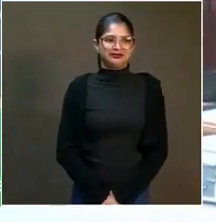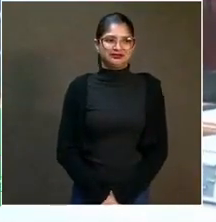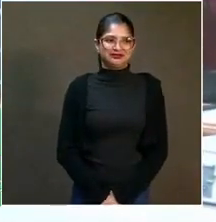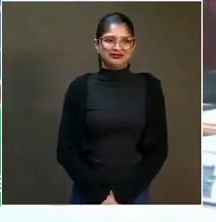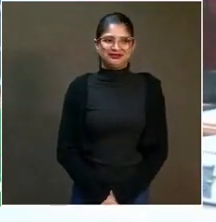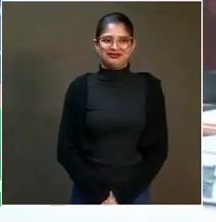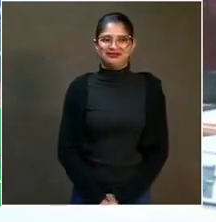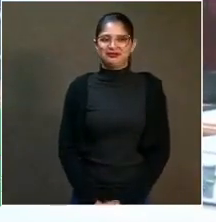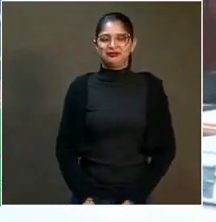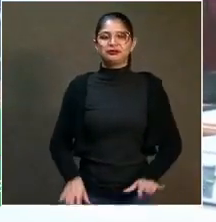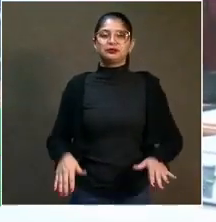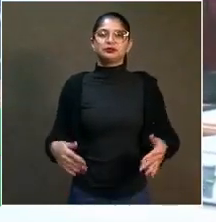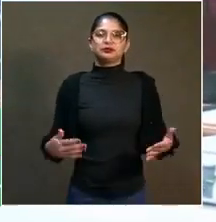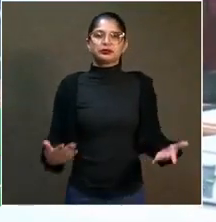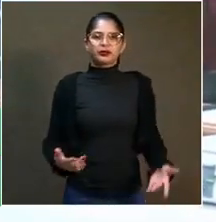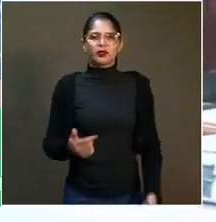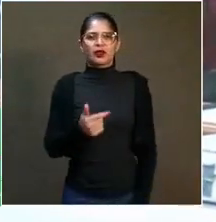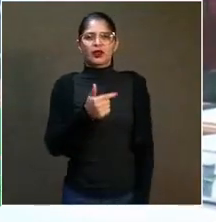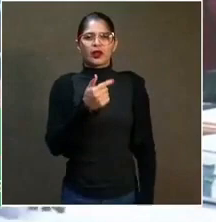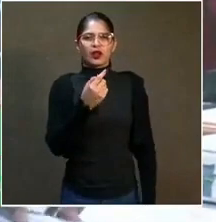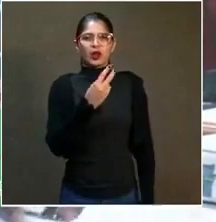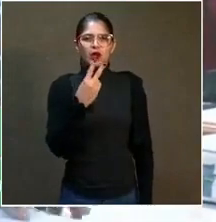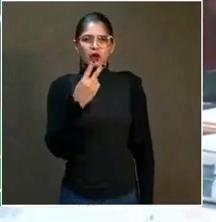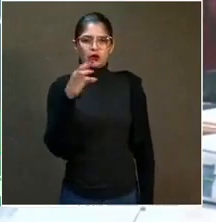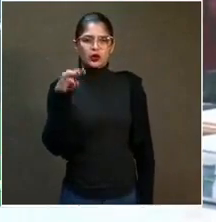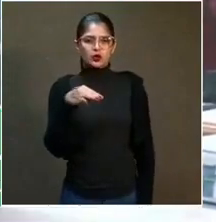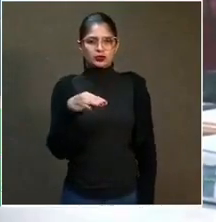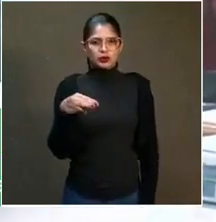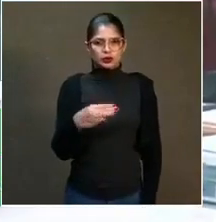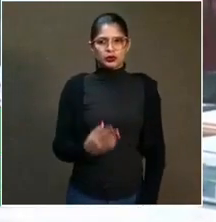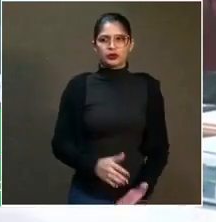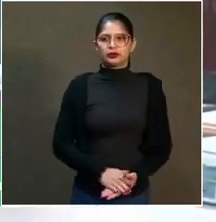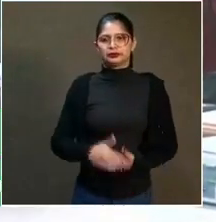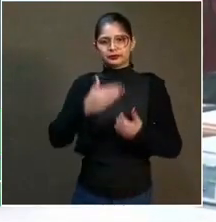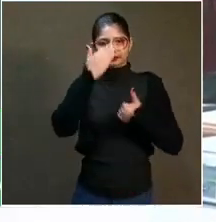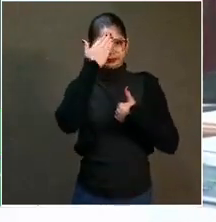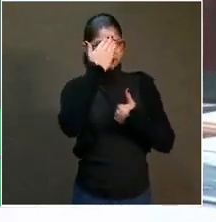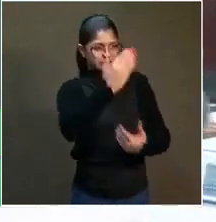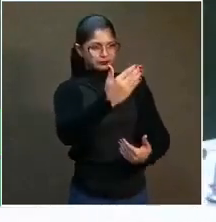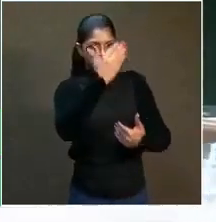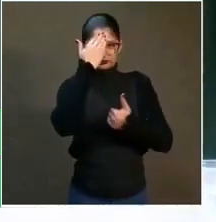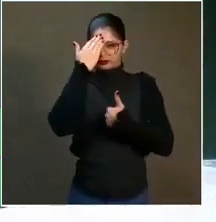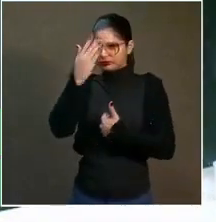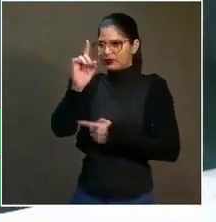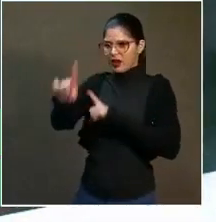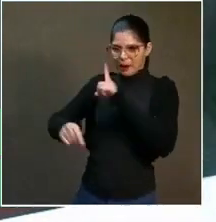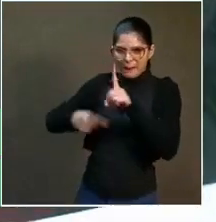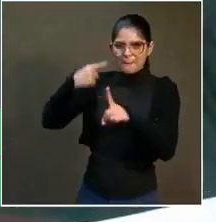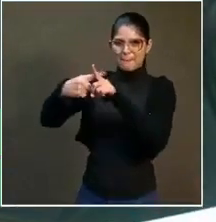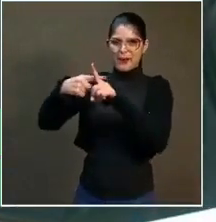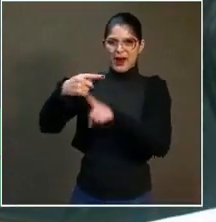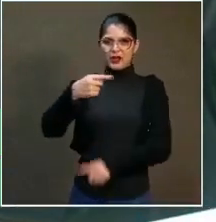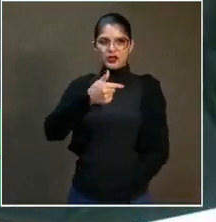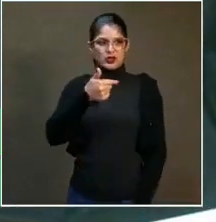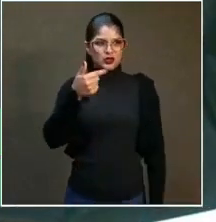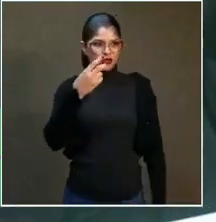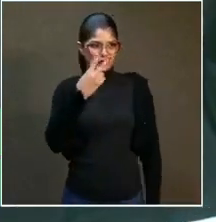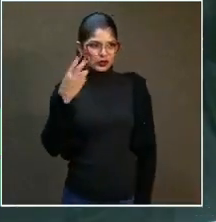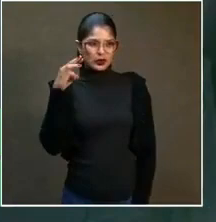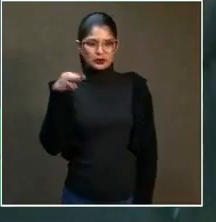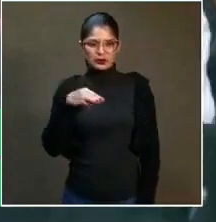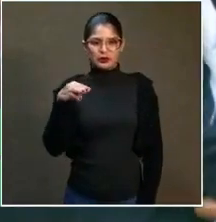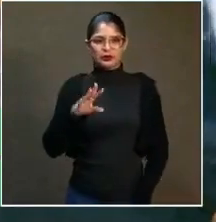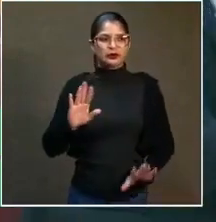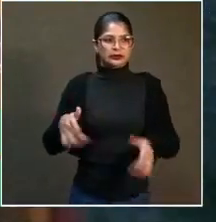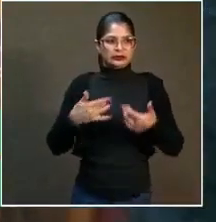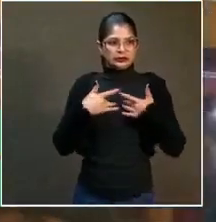Devolva só o tempo, excelência. 2 minutos, doutor. Obrigado. Obrigado, doutor. Acresça 2 minutos, irmão. Vou fazer alguns